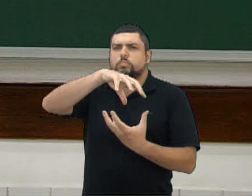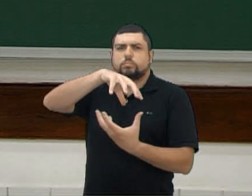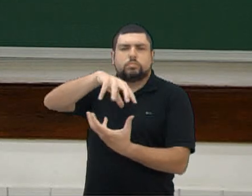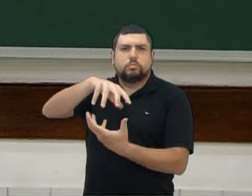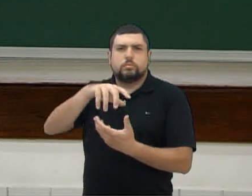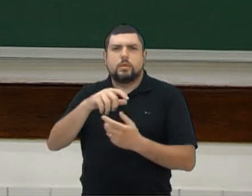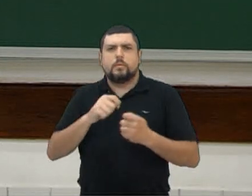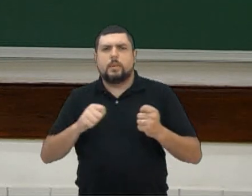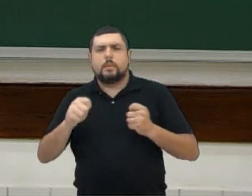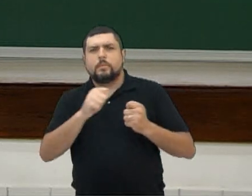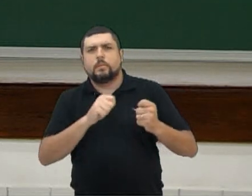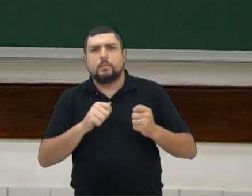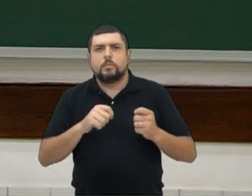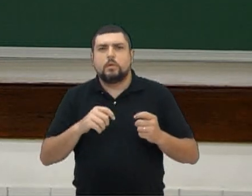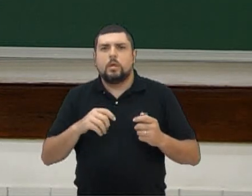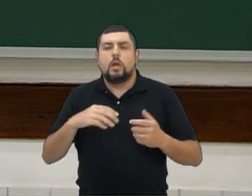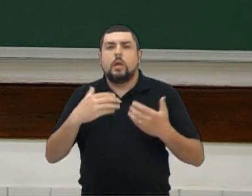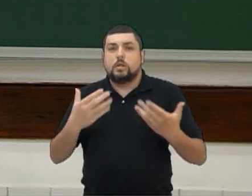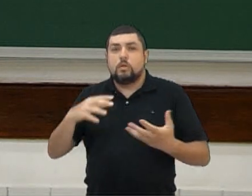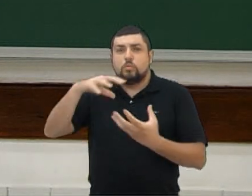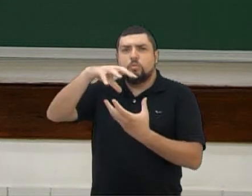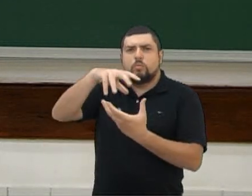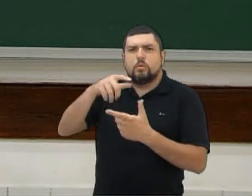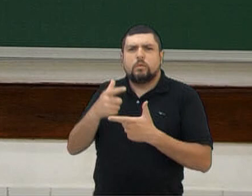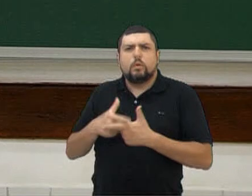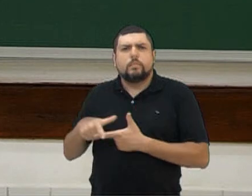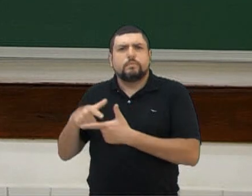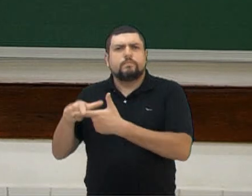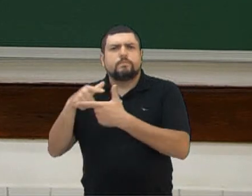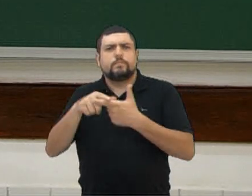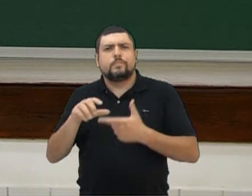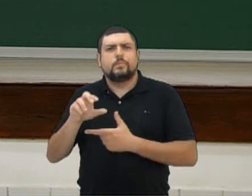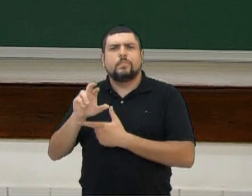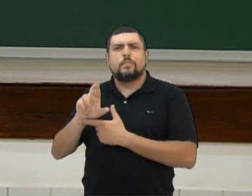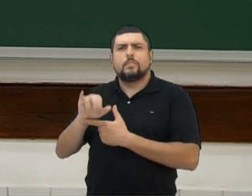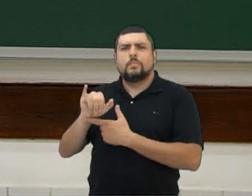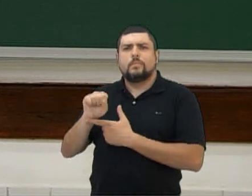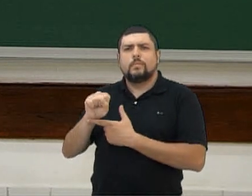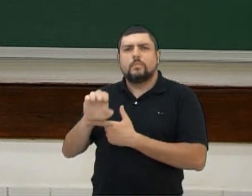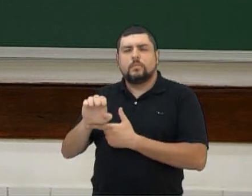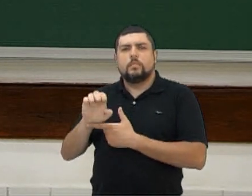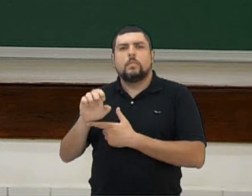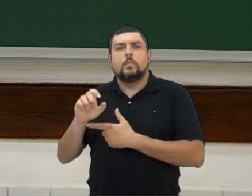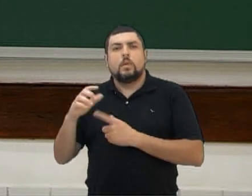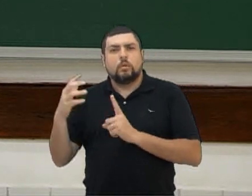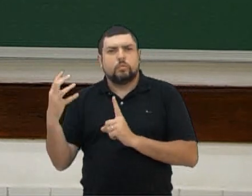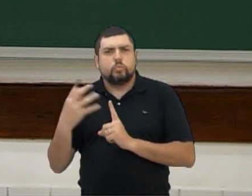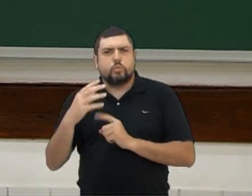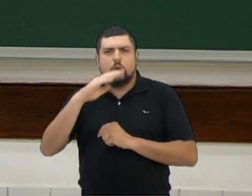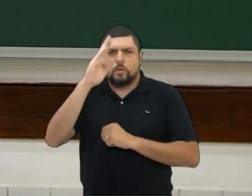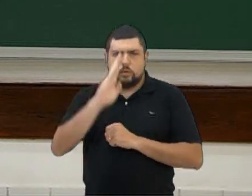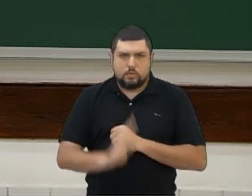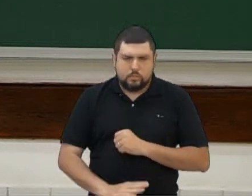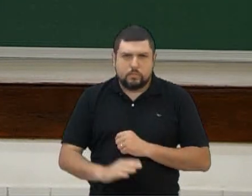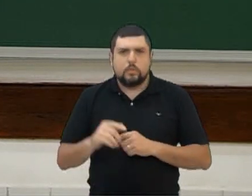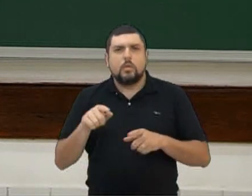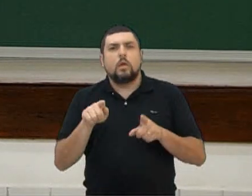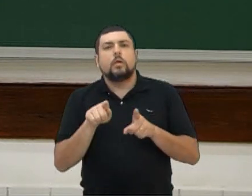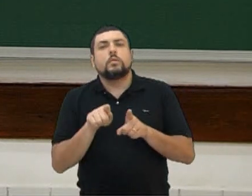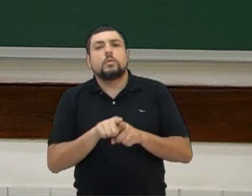econômicas que vão acontecer no mundo, então, vão afetar a economia brasileira. O governo do presidente Fernando Henrique também é marcado